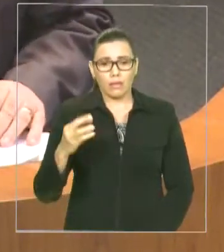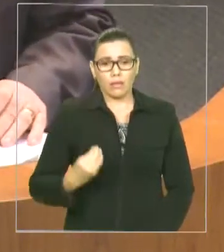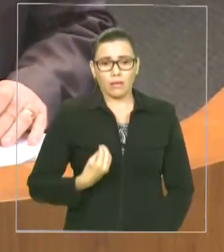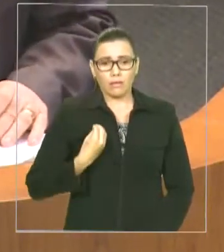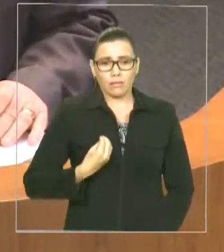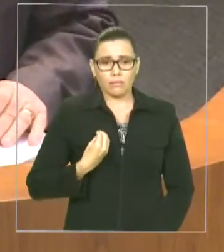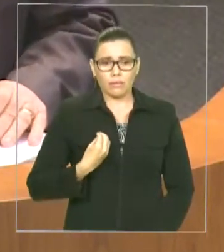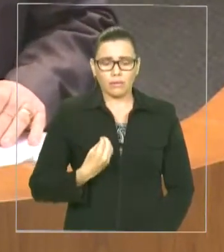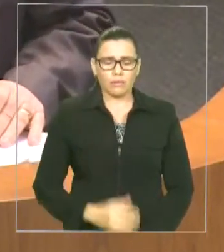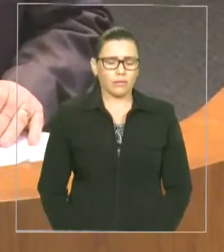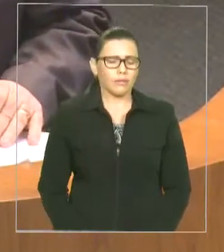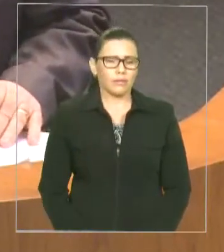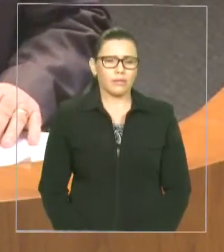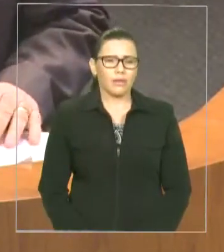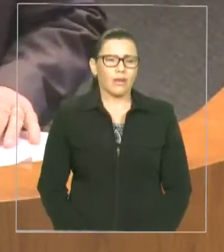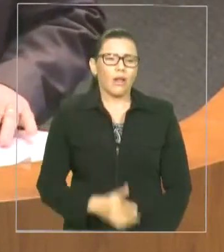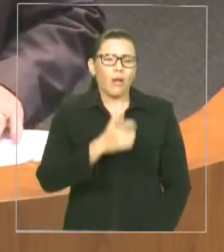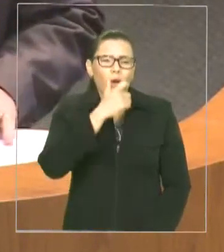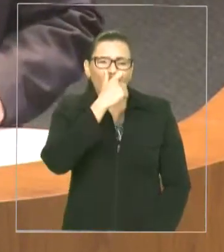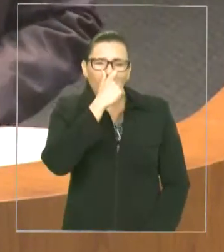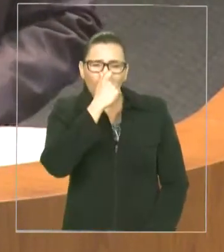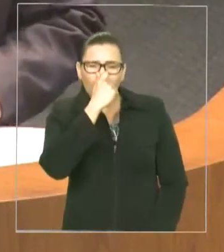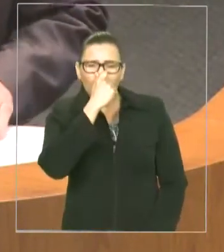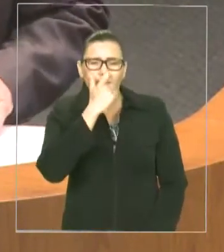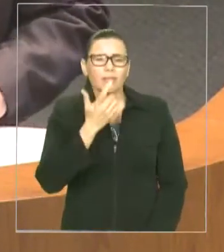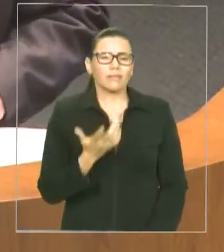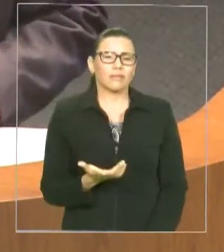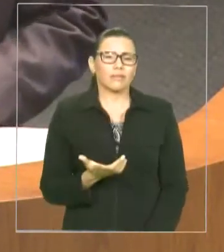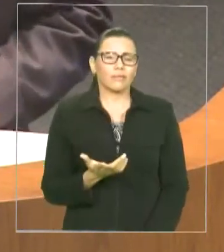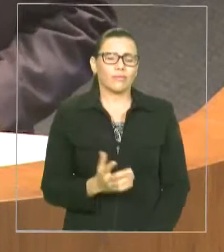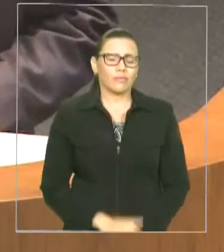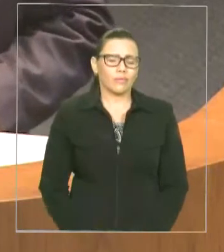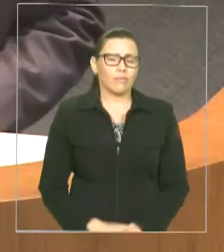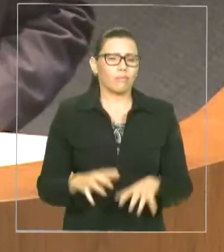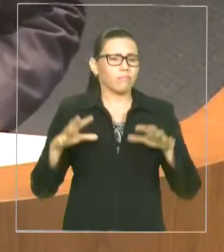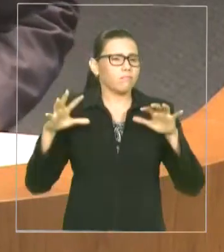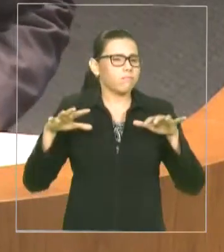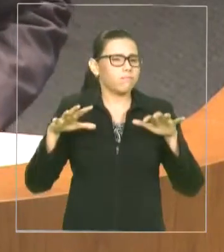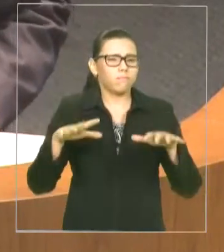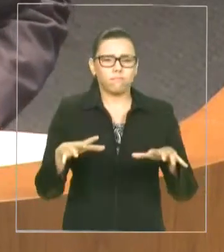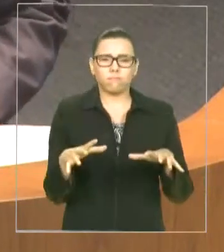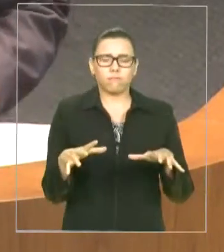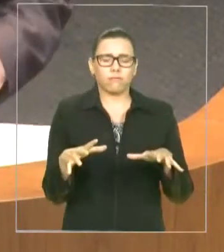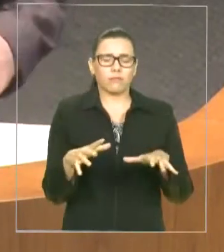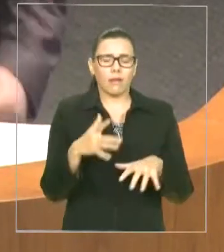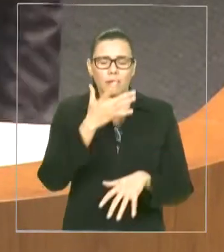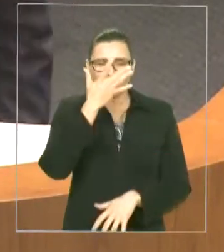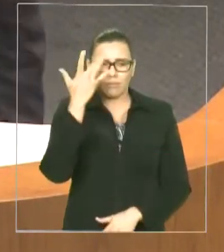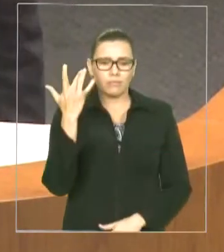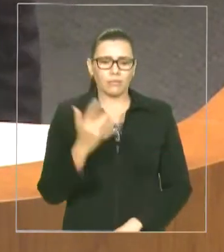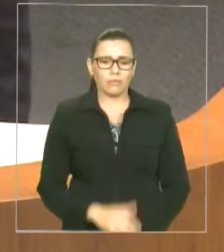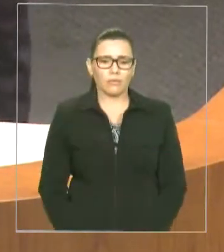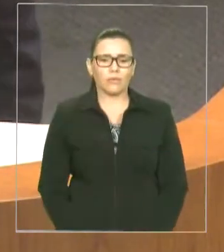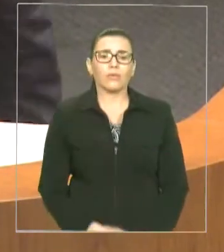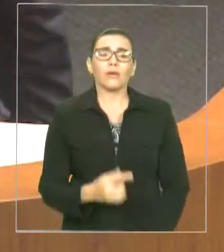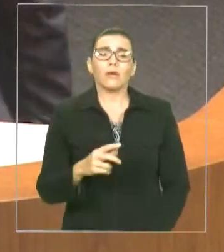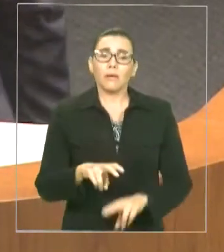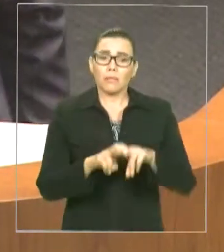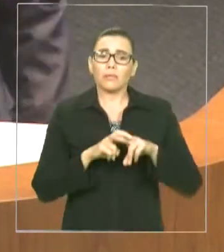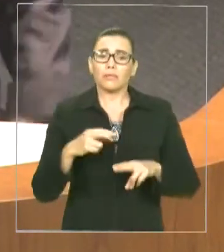tribuna fazer esse registro porque é um registro de justiça.